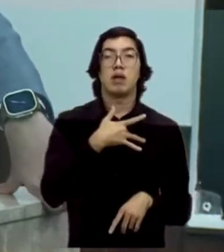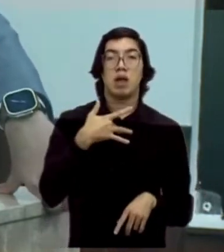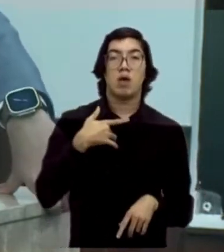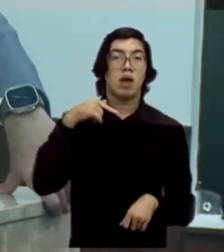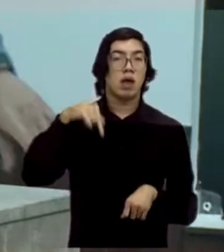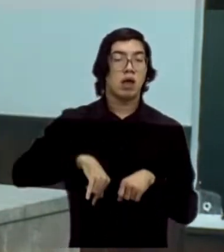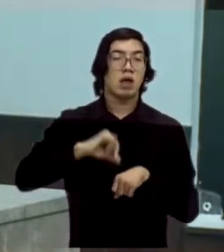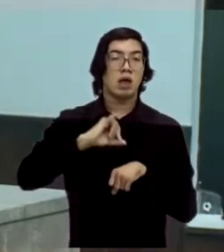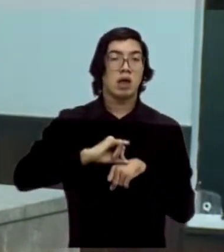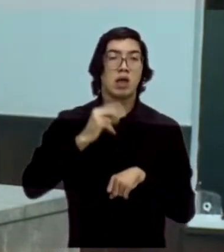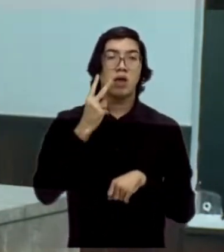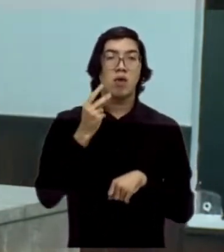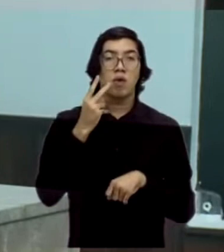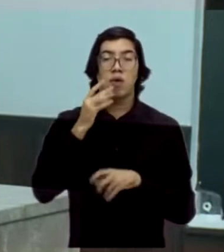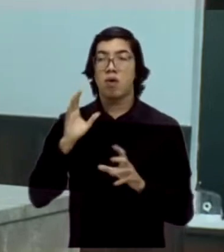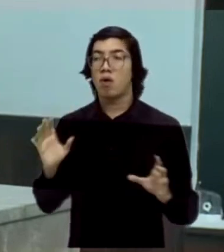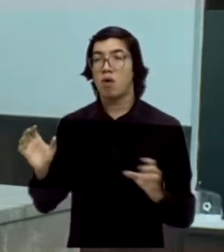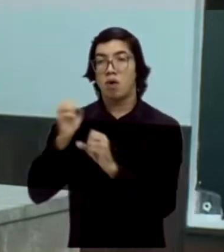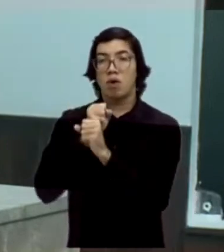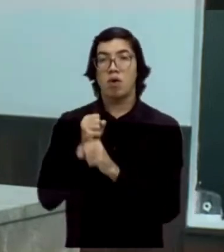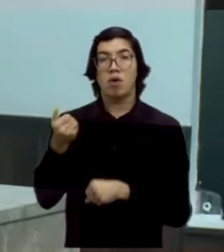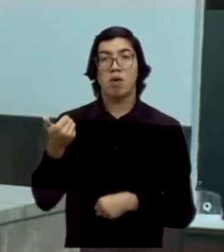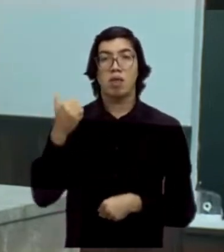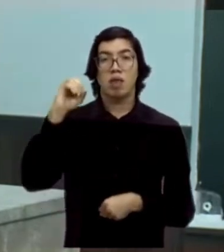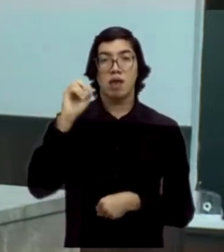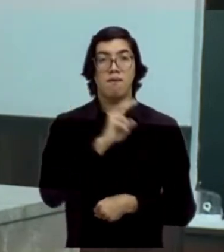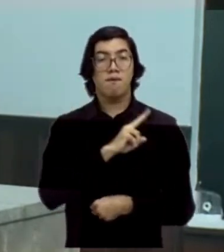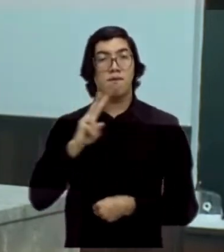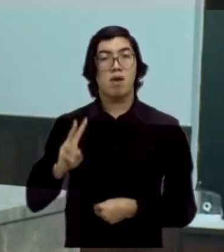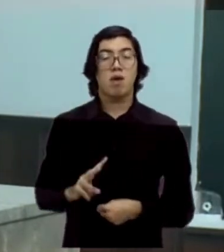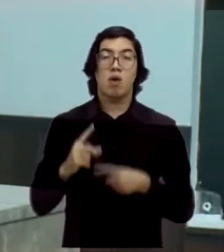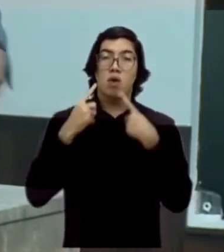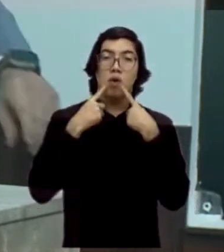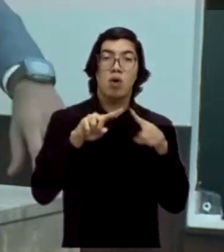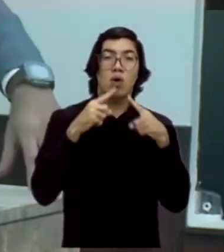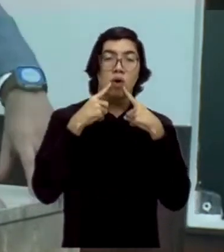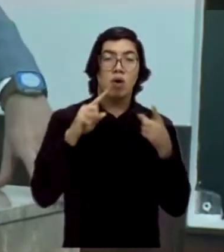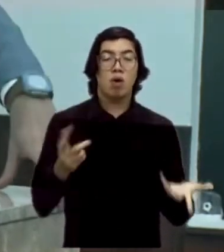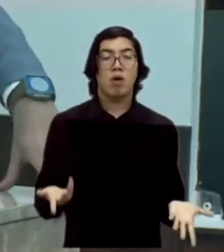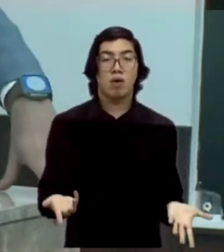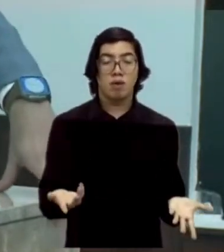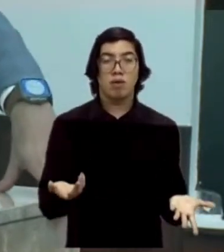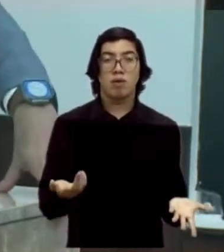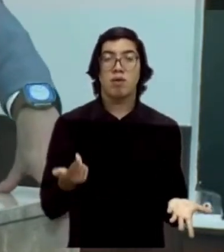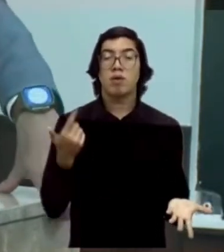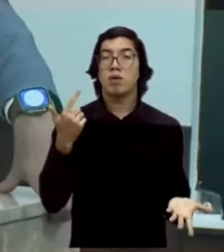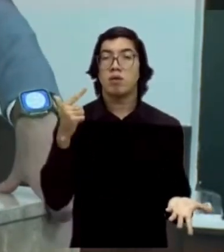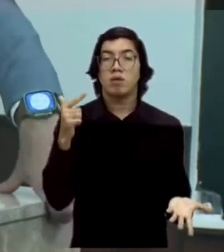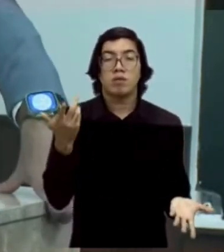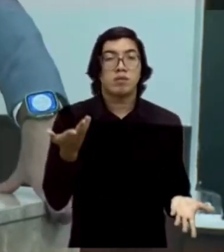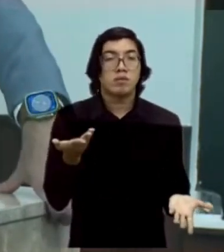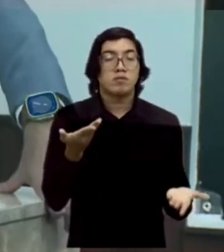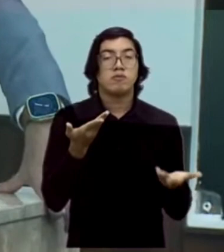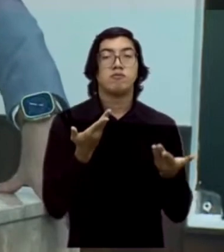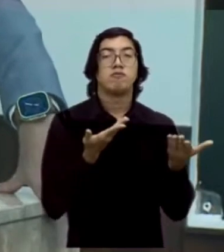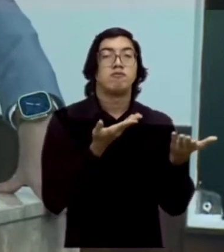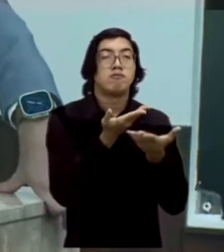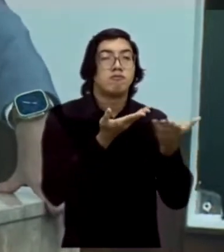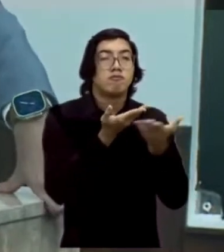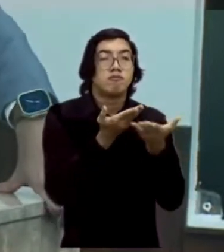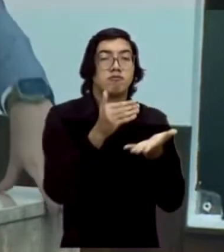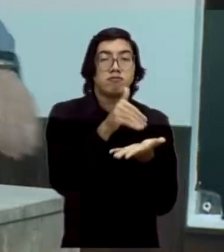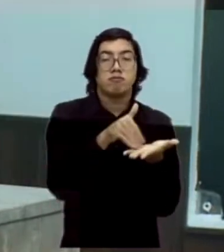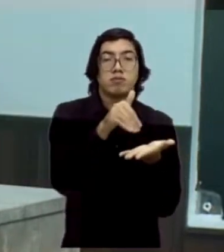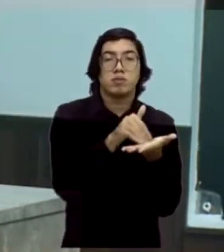estavam reclamando, vereadores da base, reclamando que não estavam sendo atendidos, nem obtendo nenhum tipo de resposta do secretário